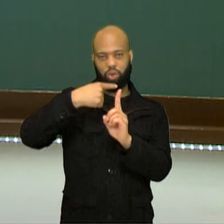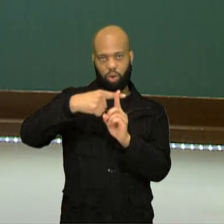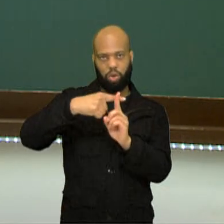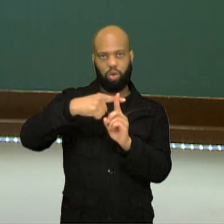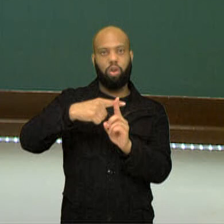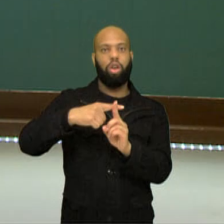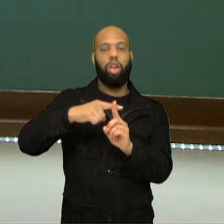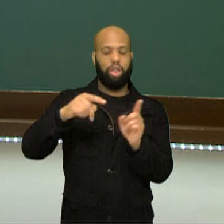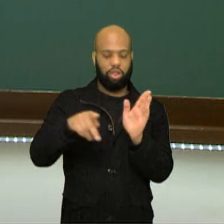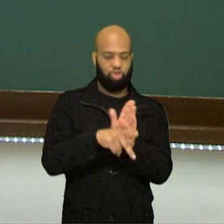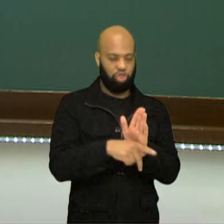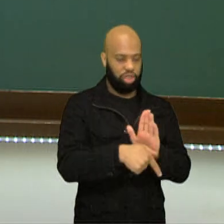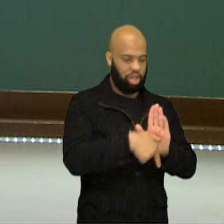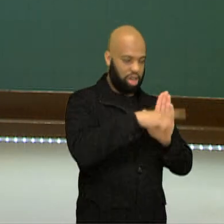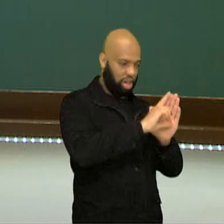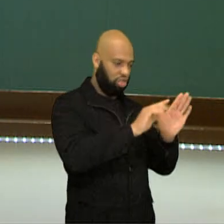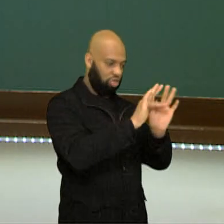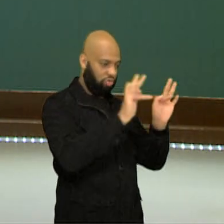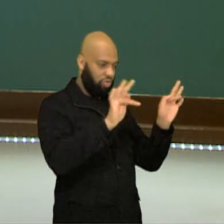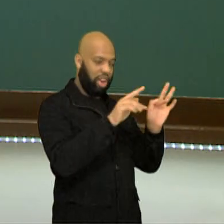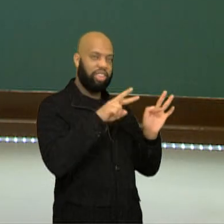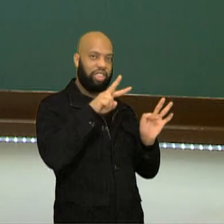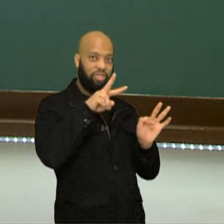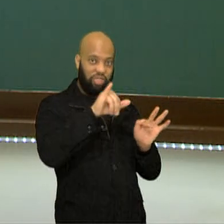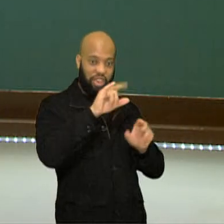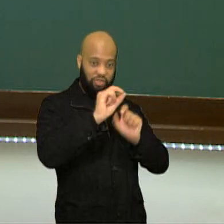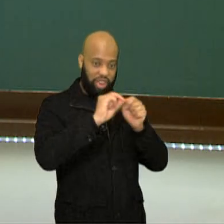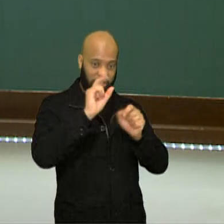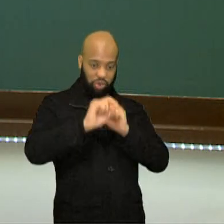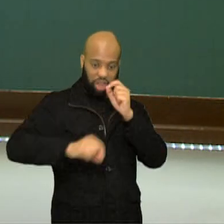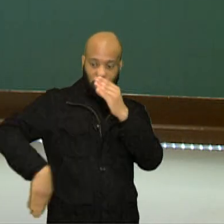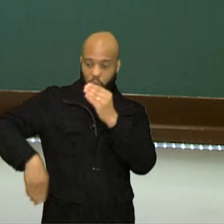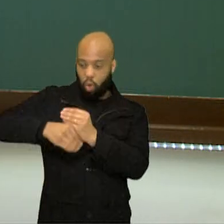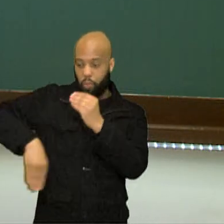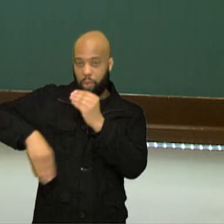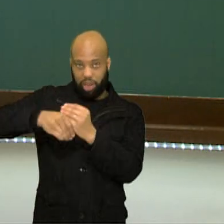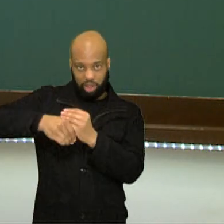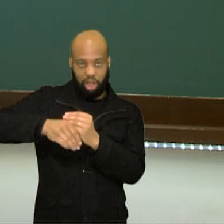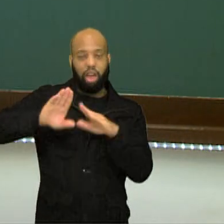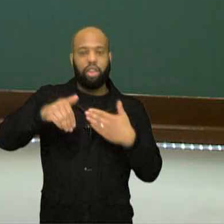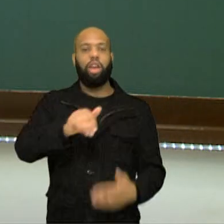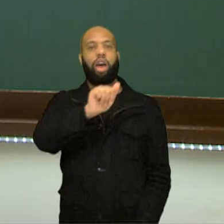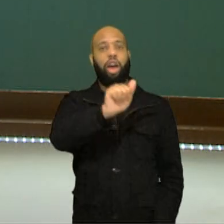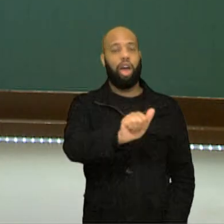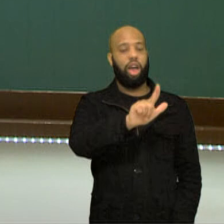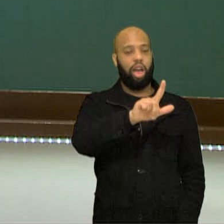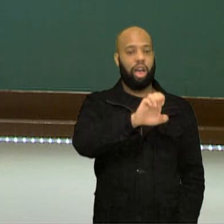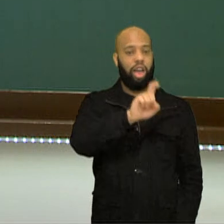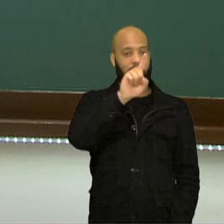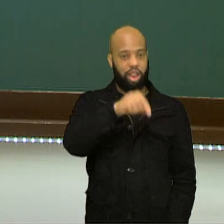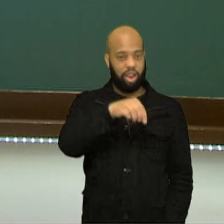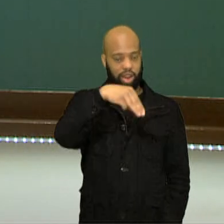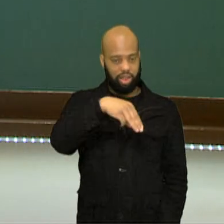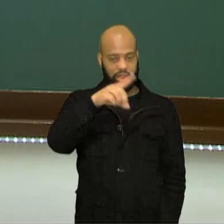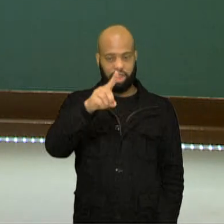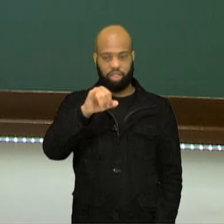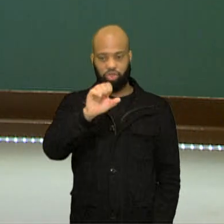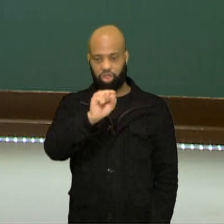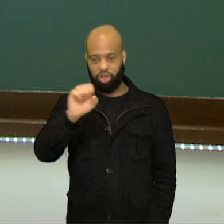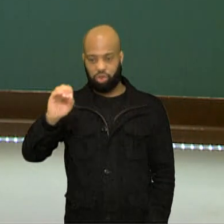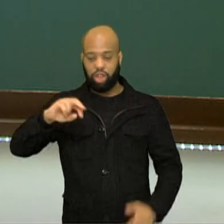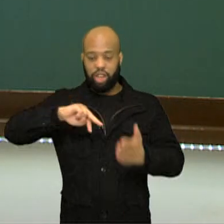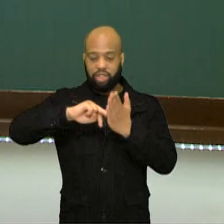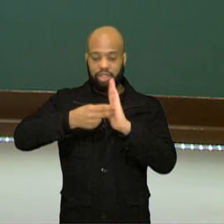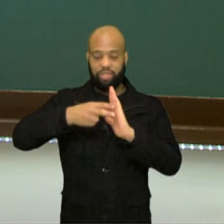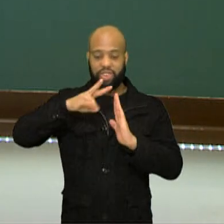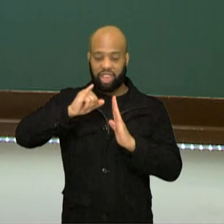mais ao enunciado anterior. Sim, observe que esta expressão, além disso, este conectivo,